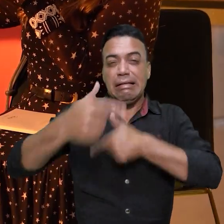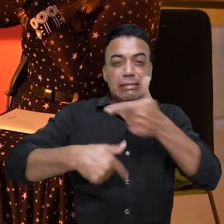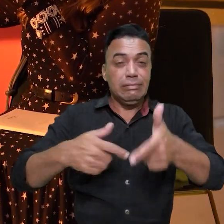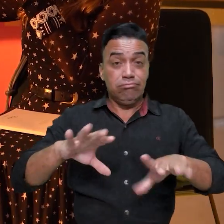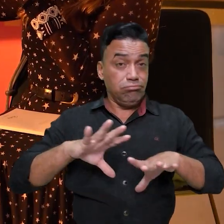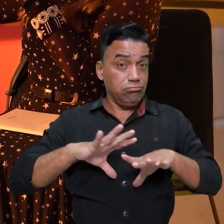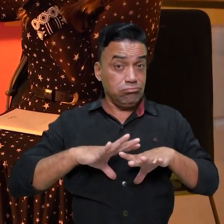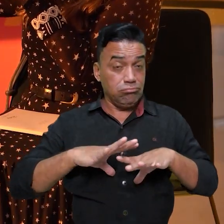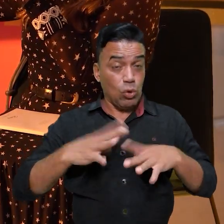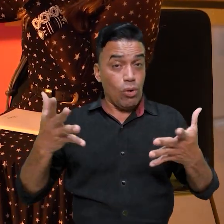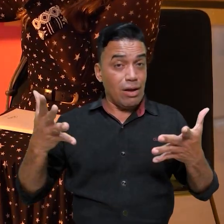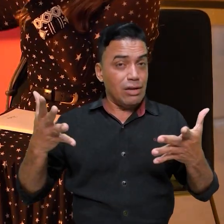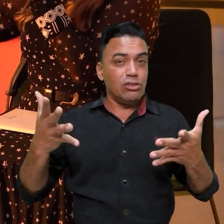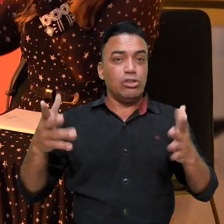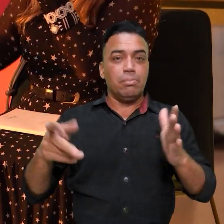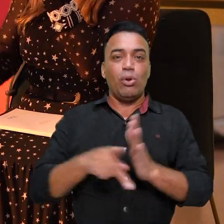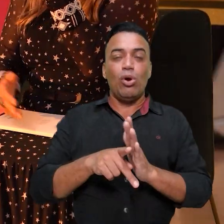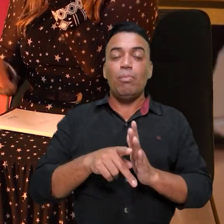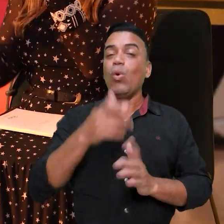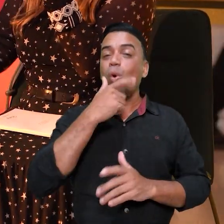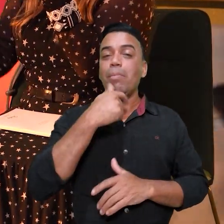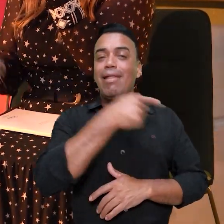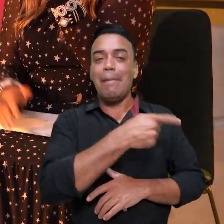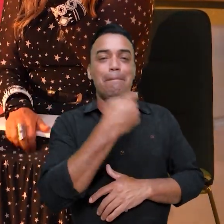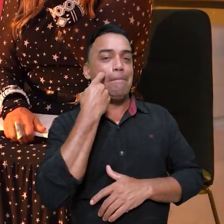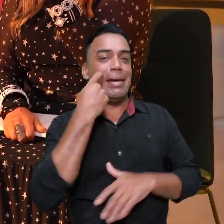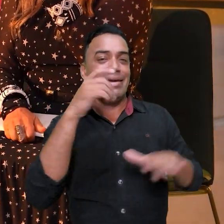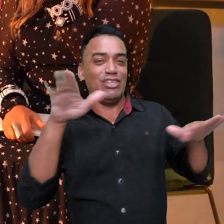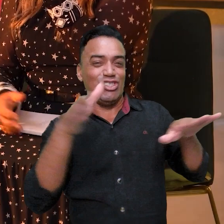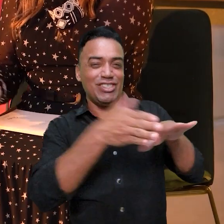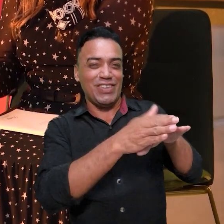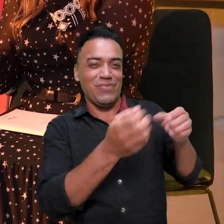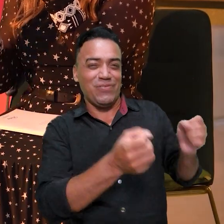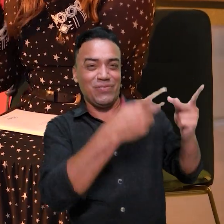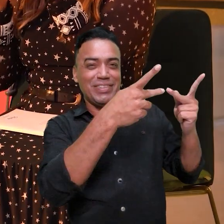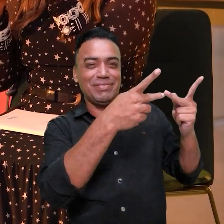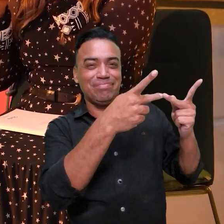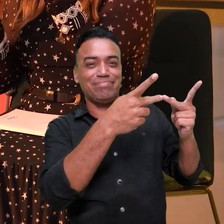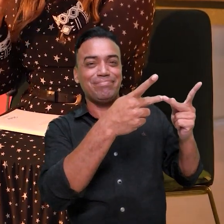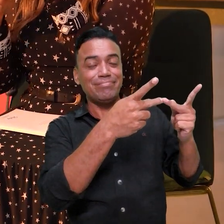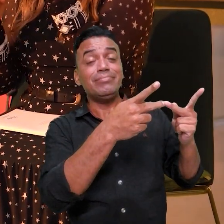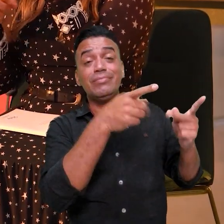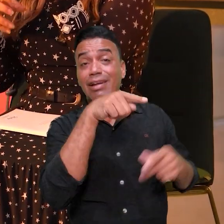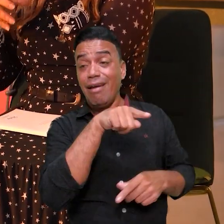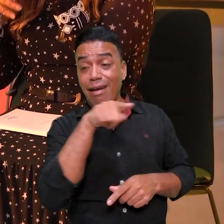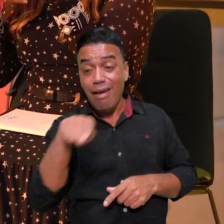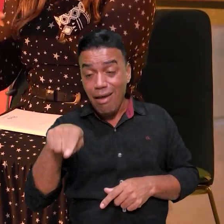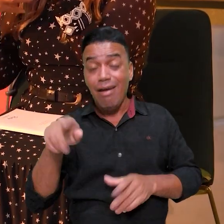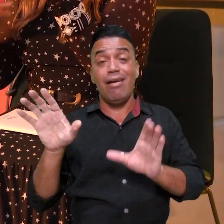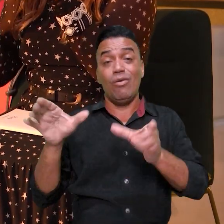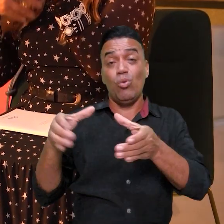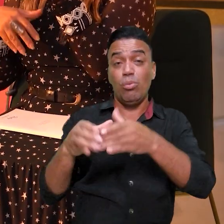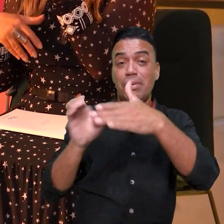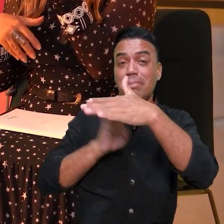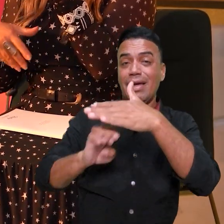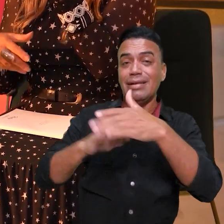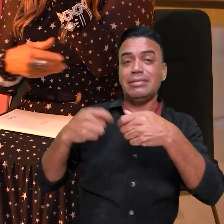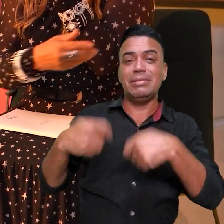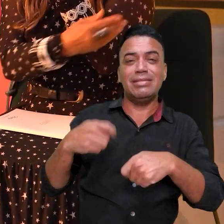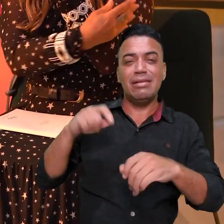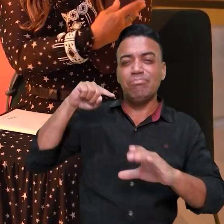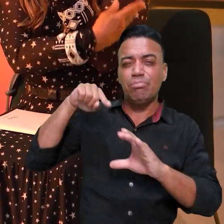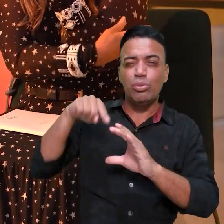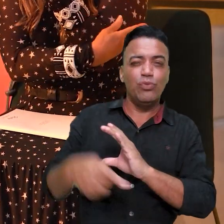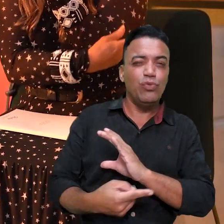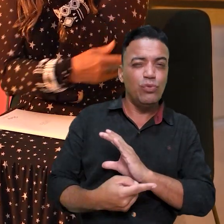a coragem do cara da pipa, e que eles estão precisando demais daquele